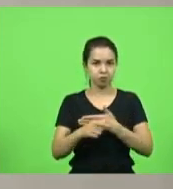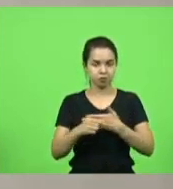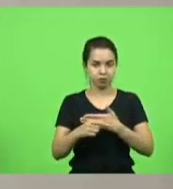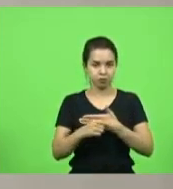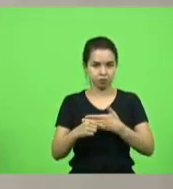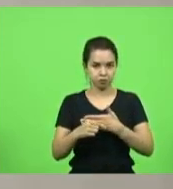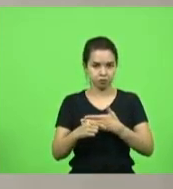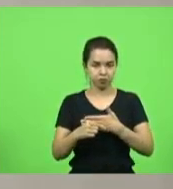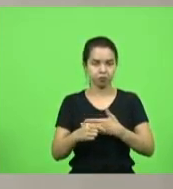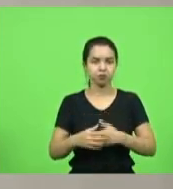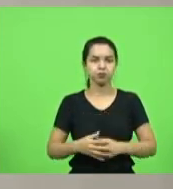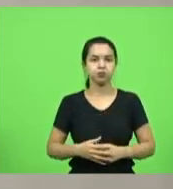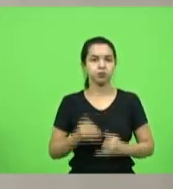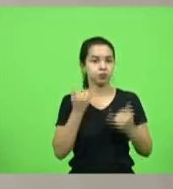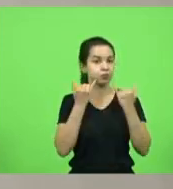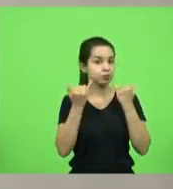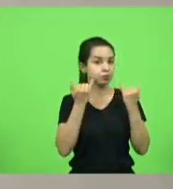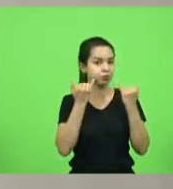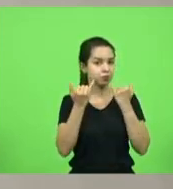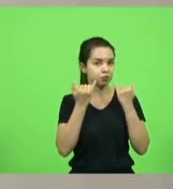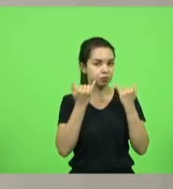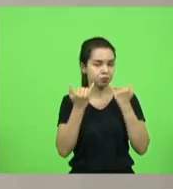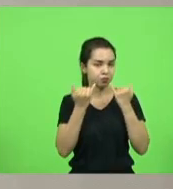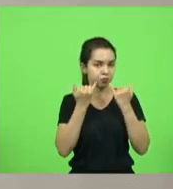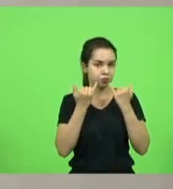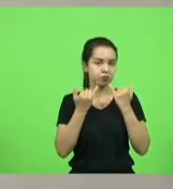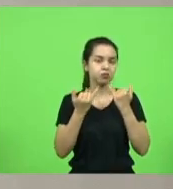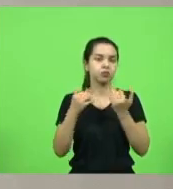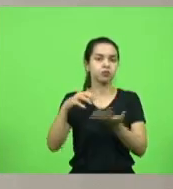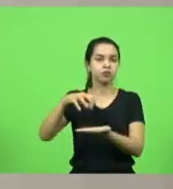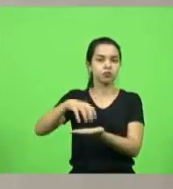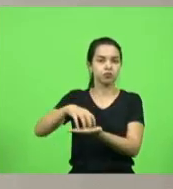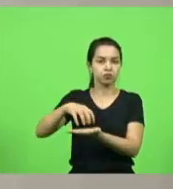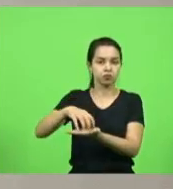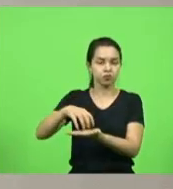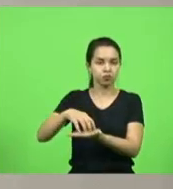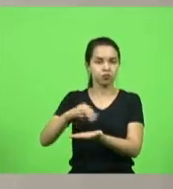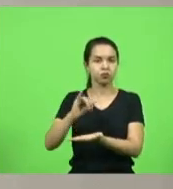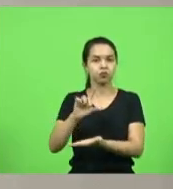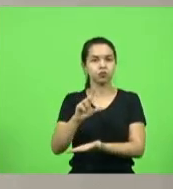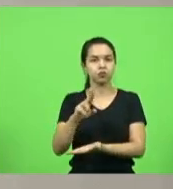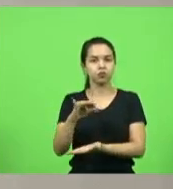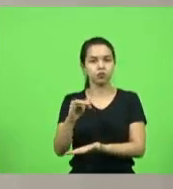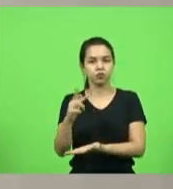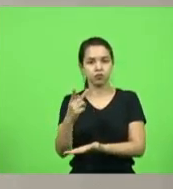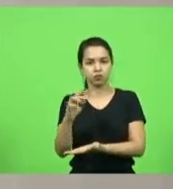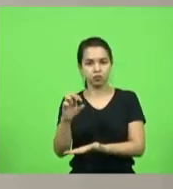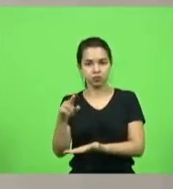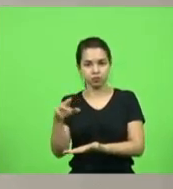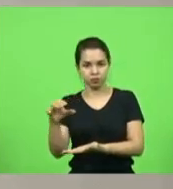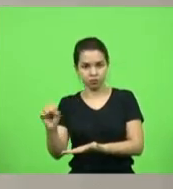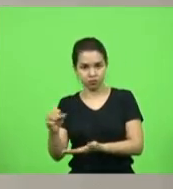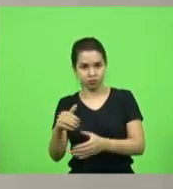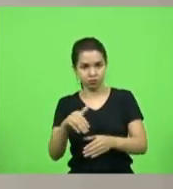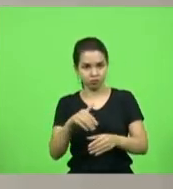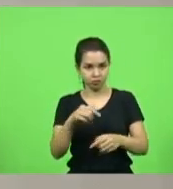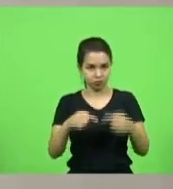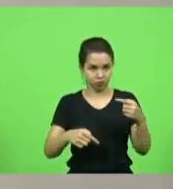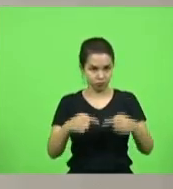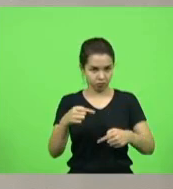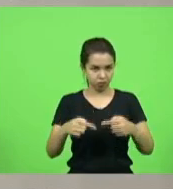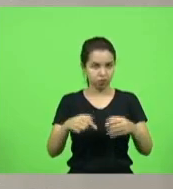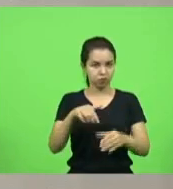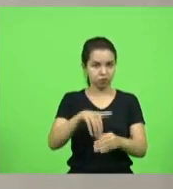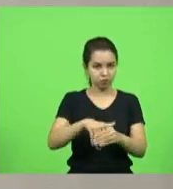informações atualizadas acerca da concessão do Centro de Eventos Luiz Henrique da Silveira. Em discussão. Não havendo quem queira discutir, em